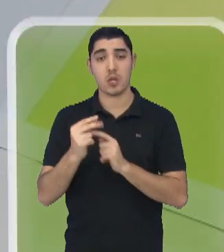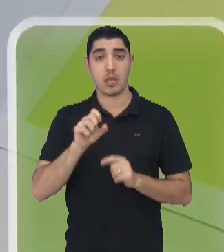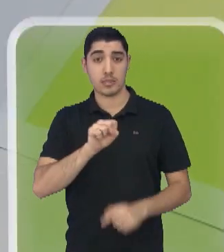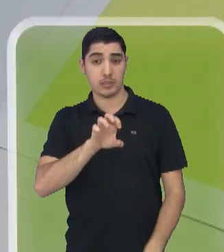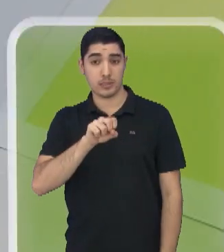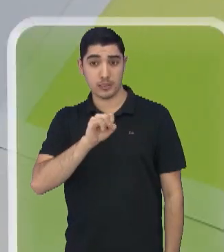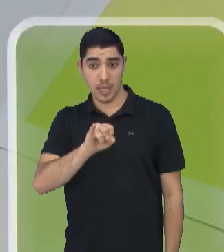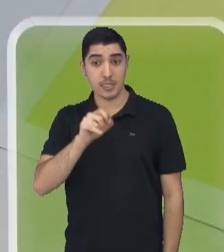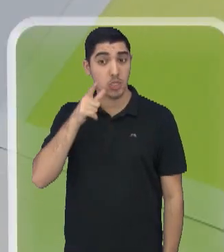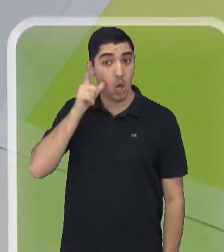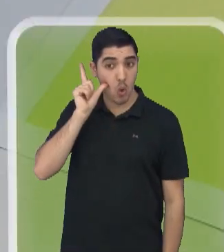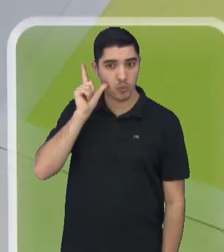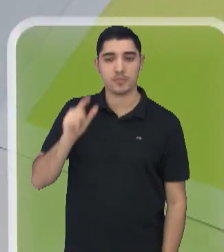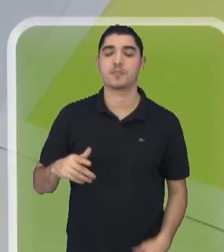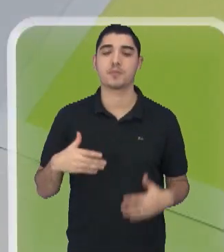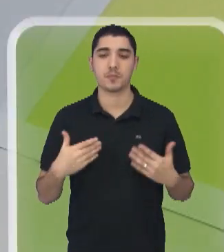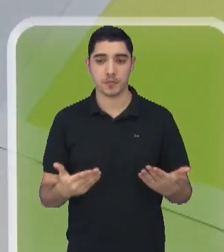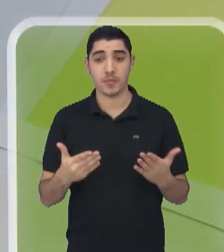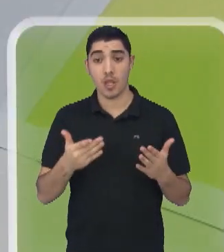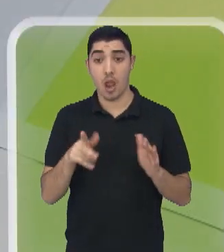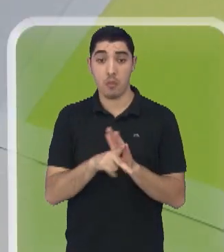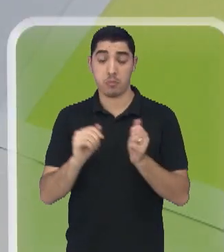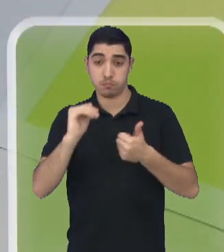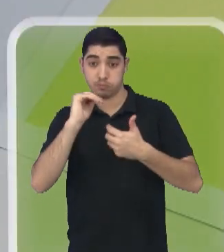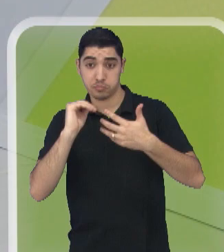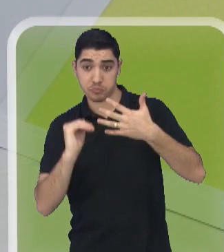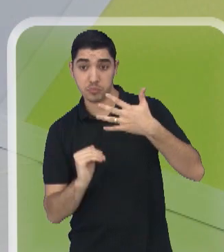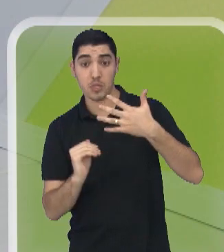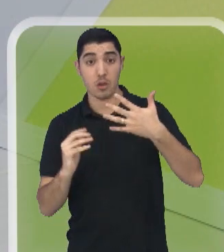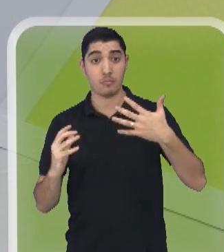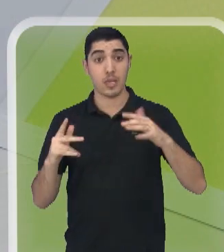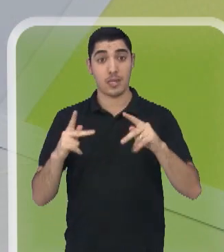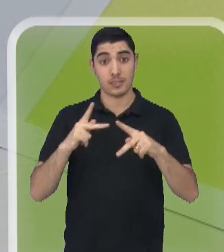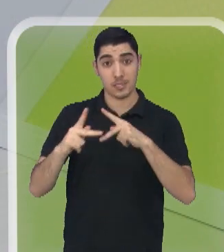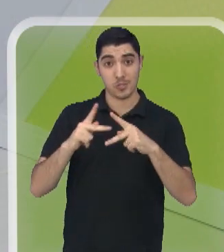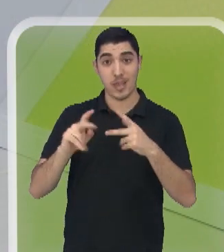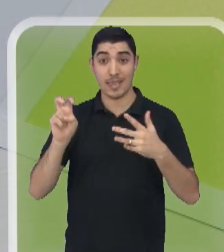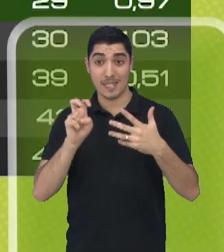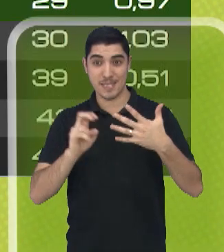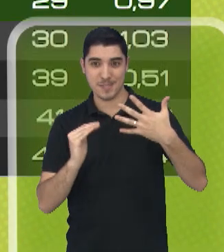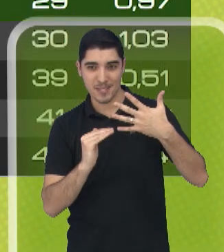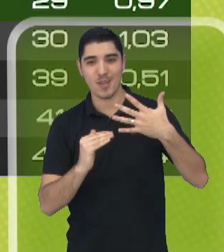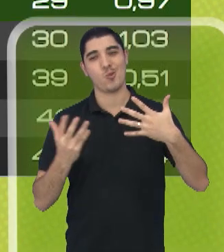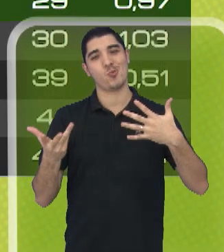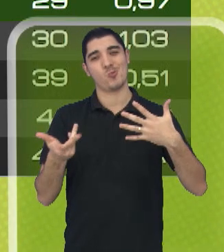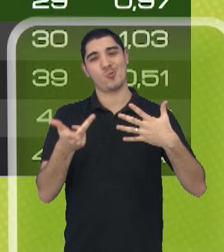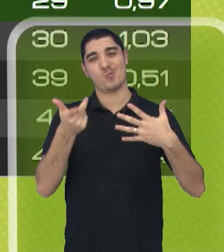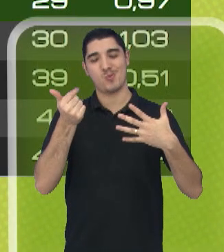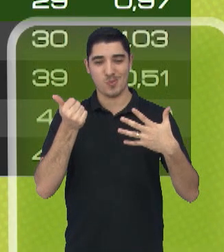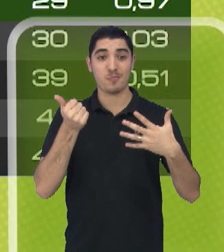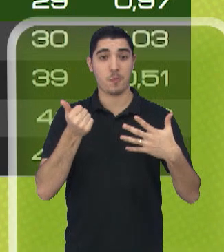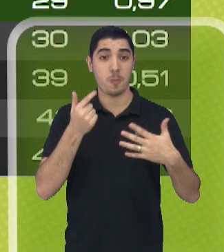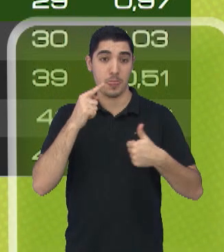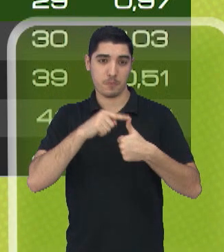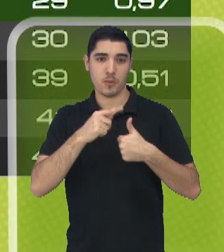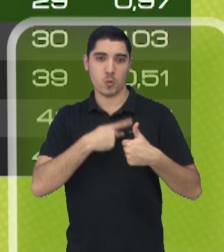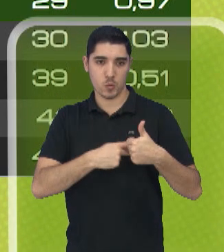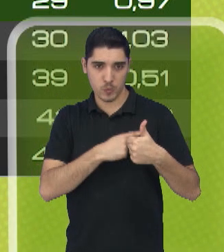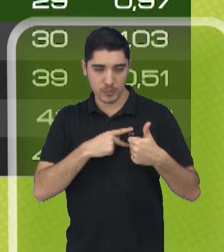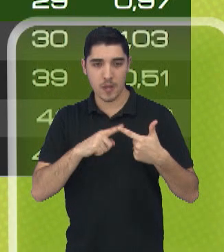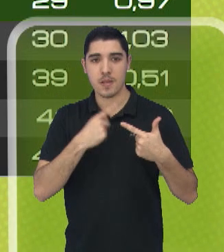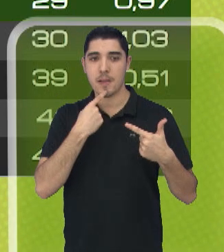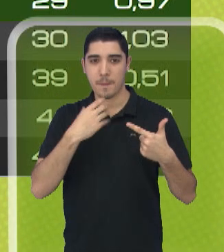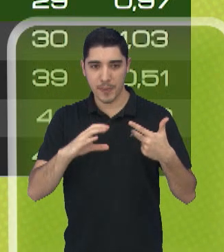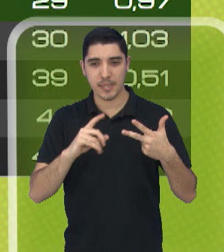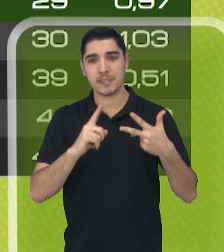ontem. Vamos ver como é que ficou a classificação, o São José aparece em quinto, hein? Olha lá o São José em quinto, que beleza! Cruzeiro líder 40, Campinas,